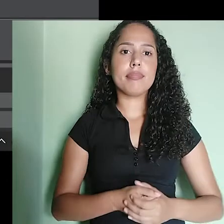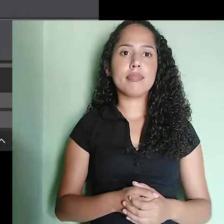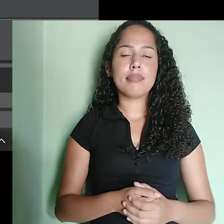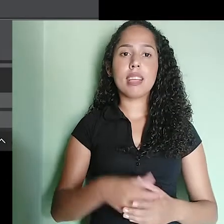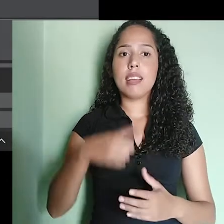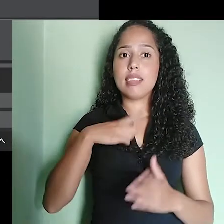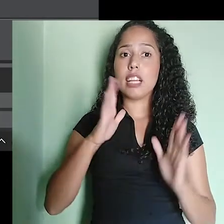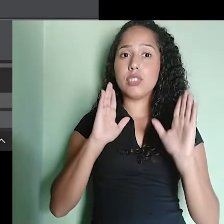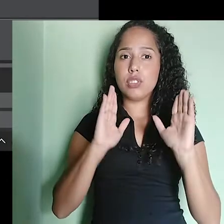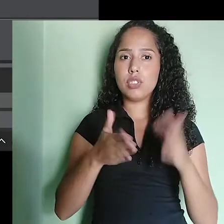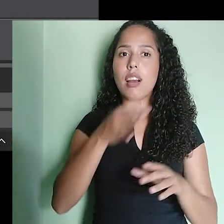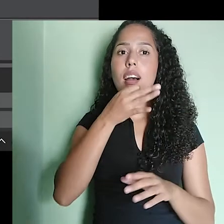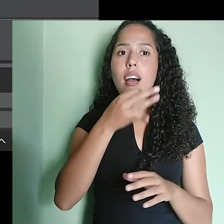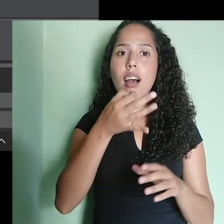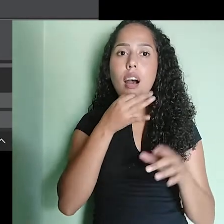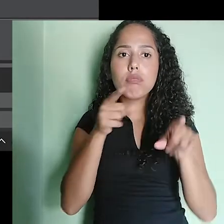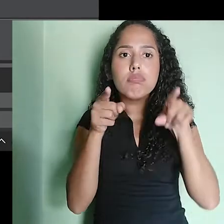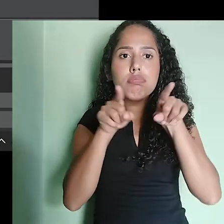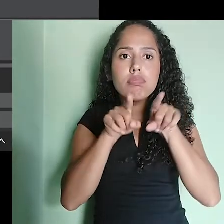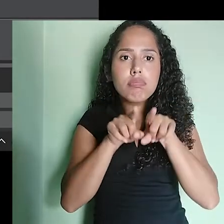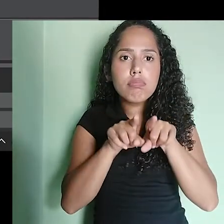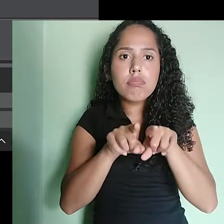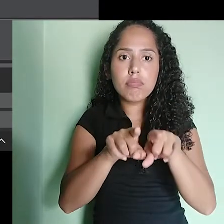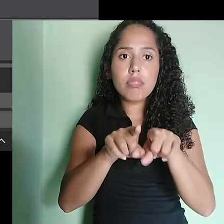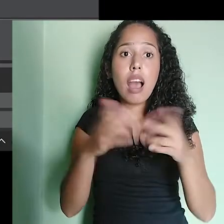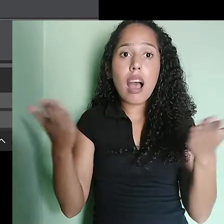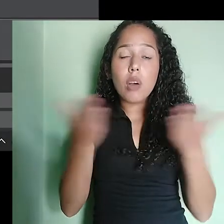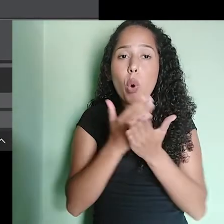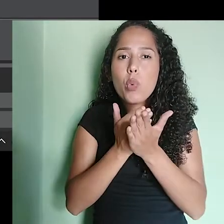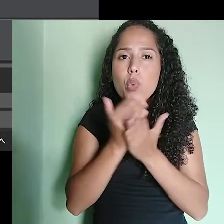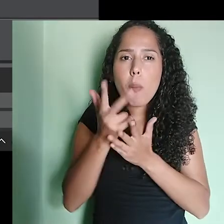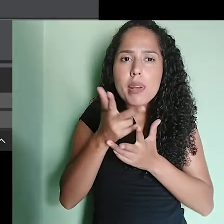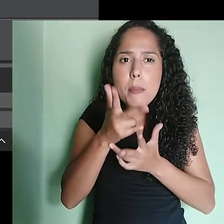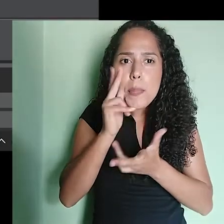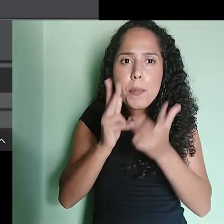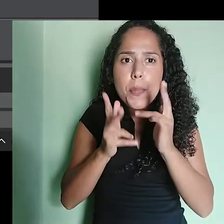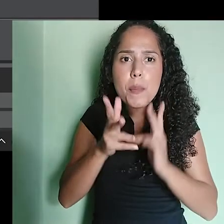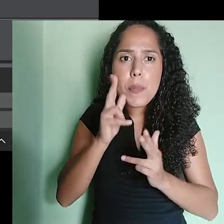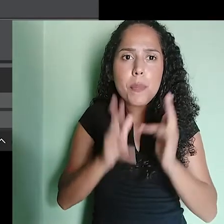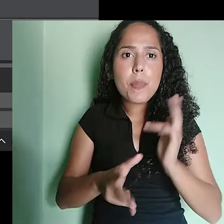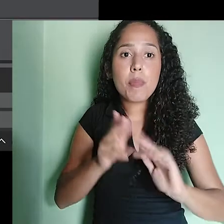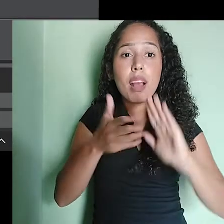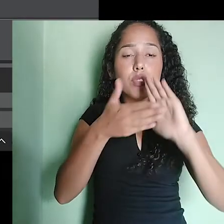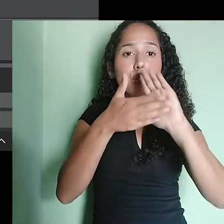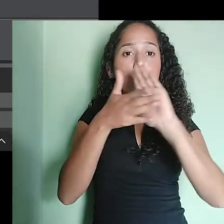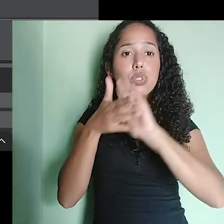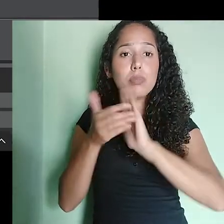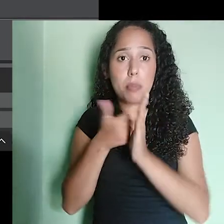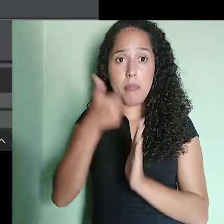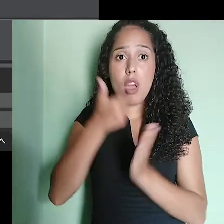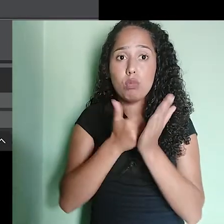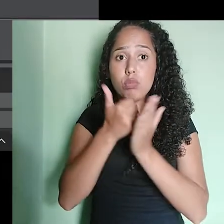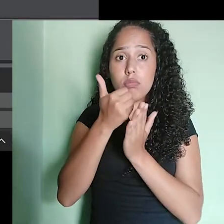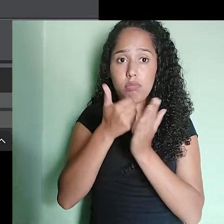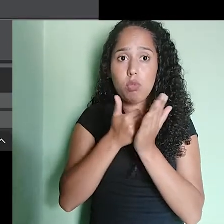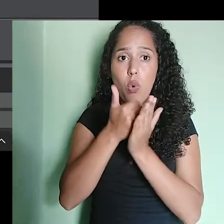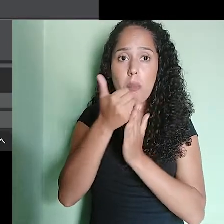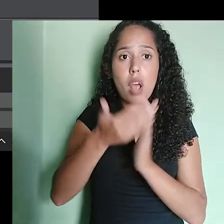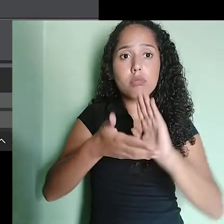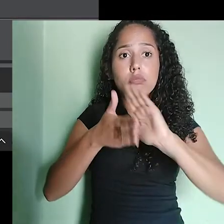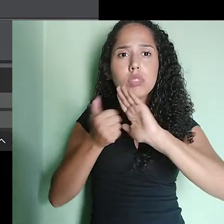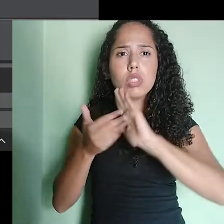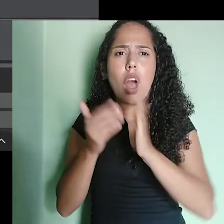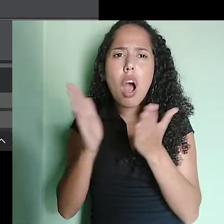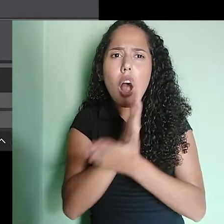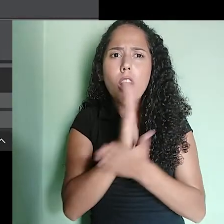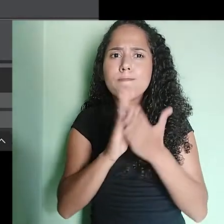áudios sincronizados e agora vamos começar a fazer a edição. Primeiro, retirando aqueles momentos que você não